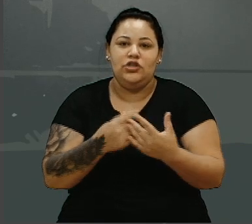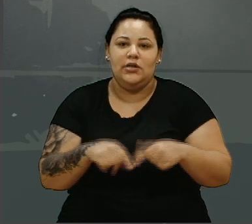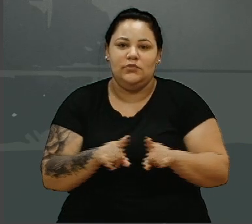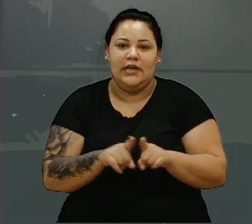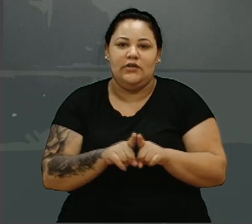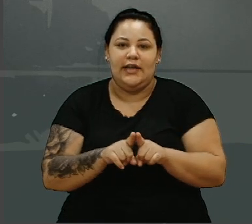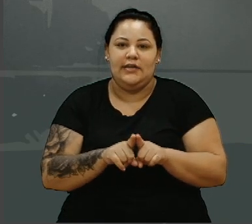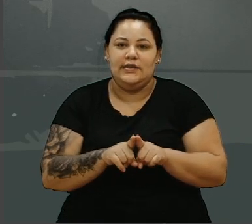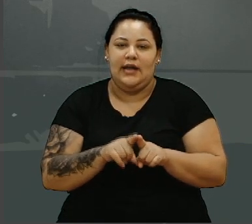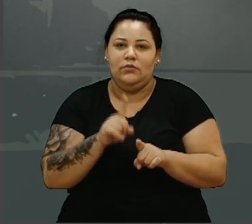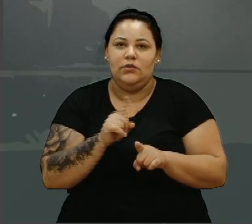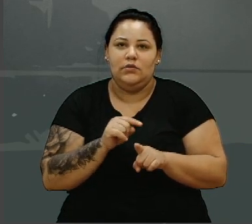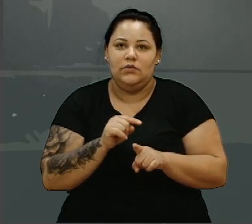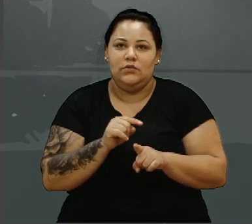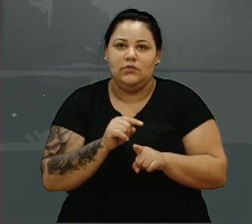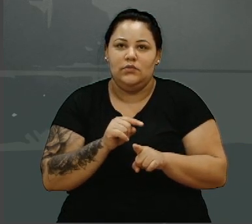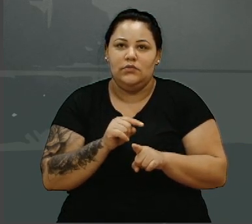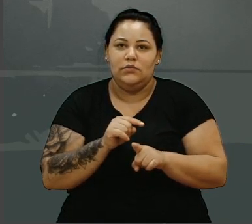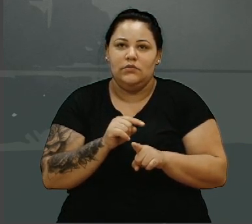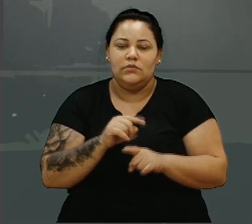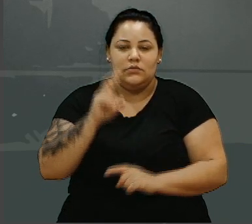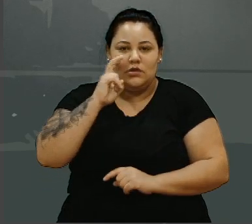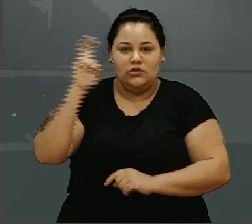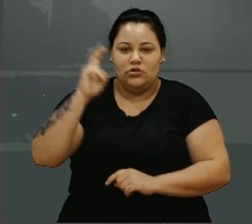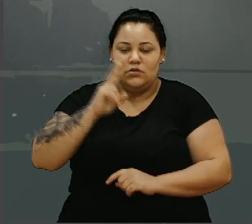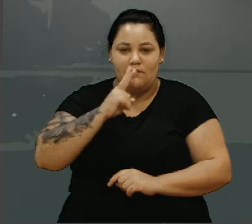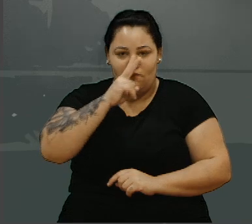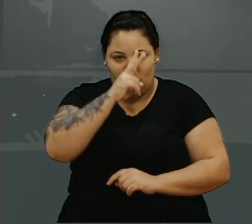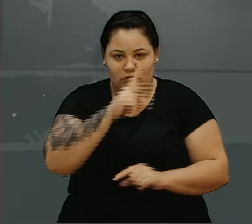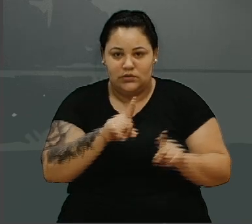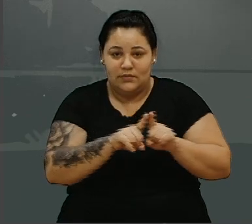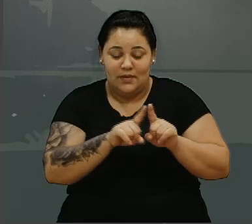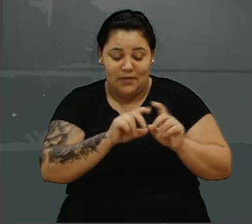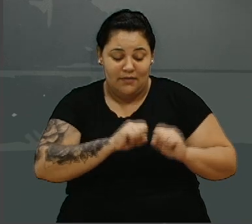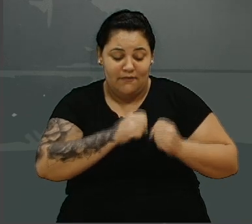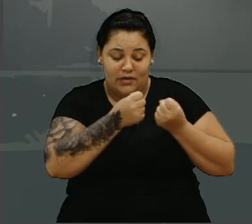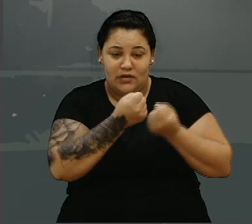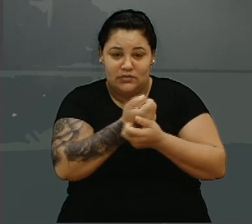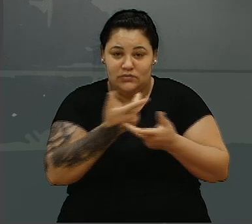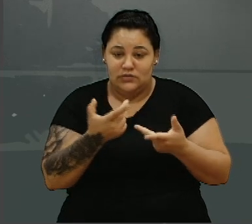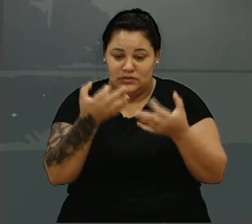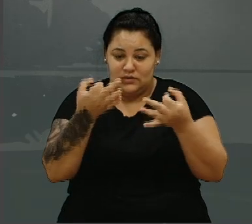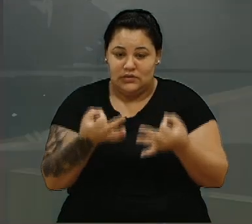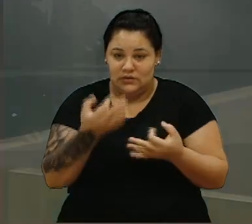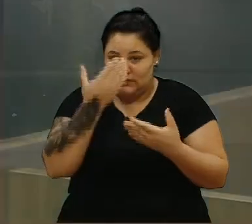família. Que Deus nos dê sabedoria e força para defender aquilo que é certo.